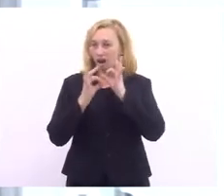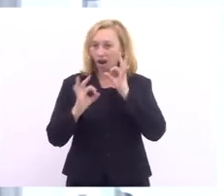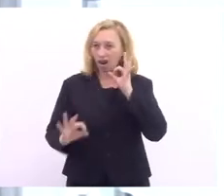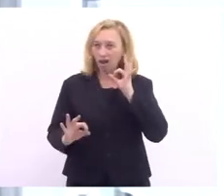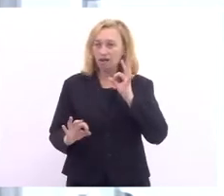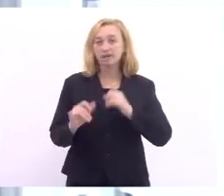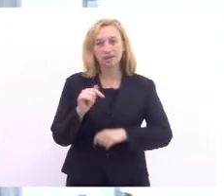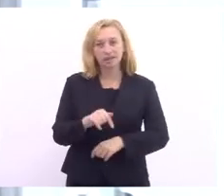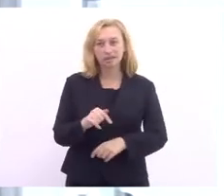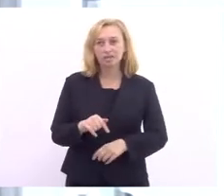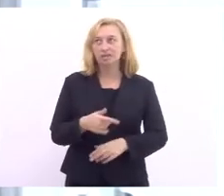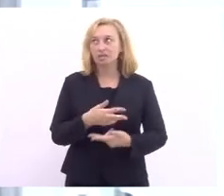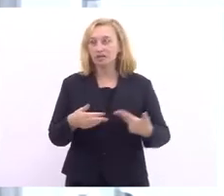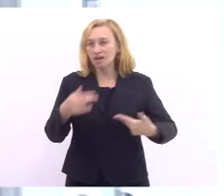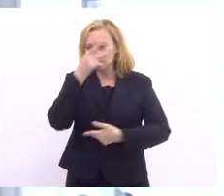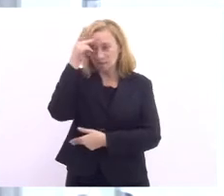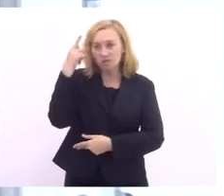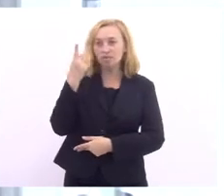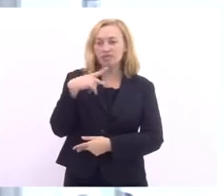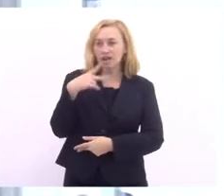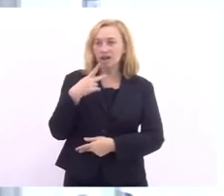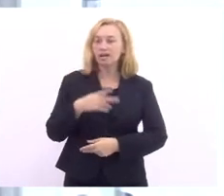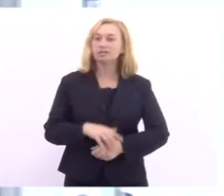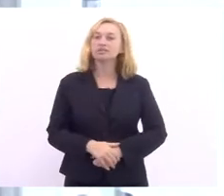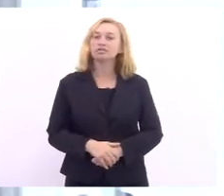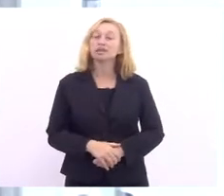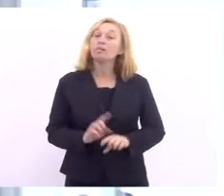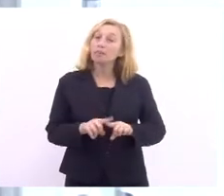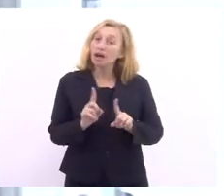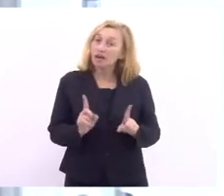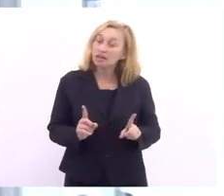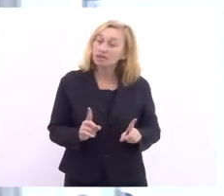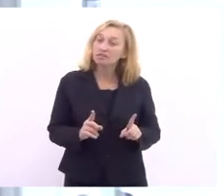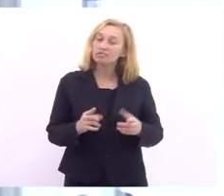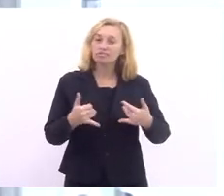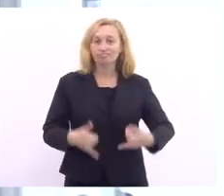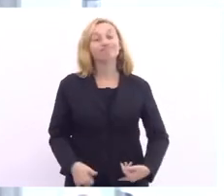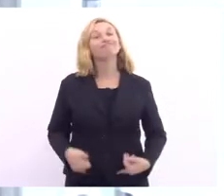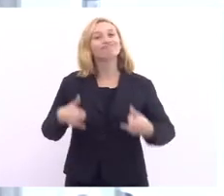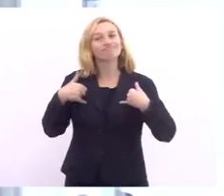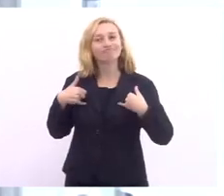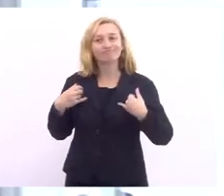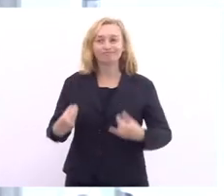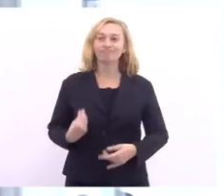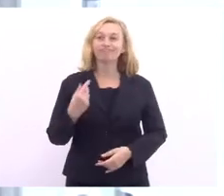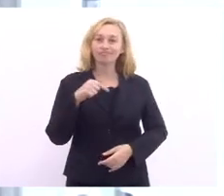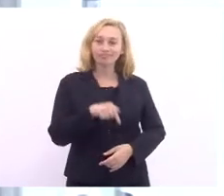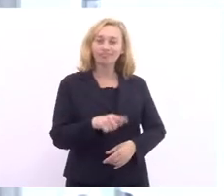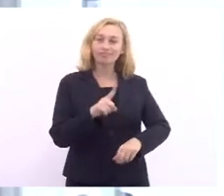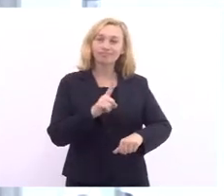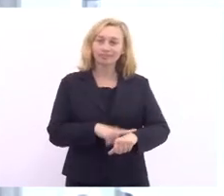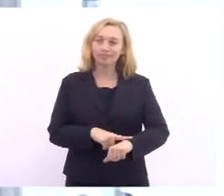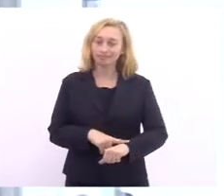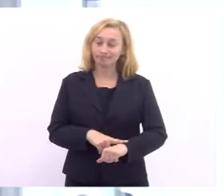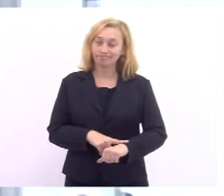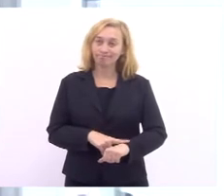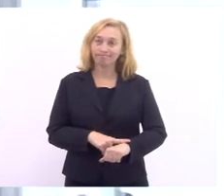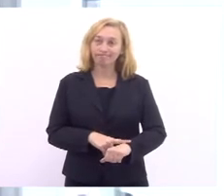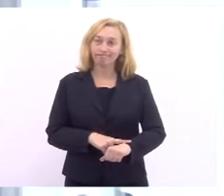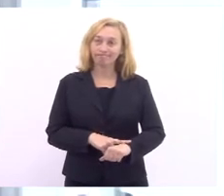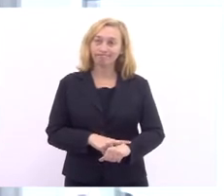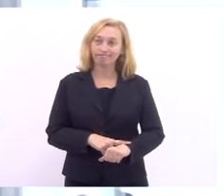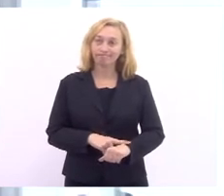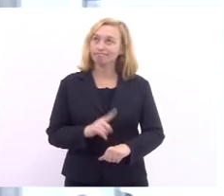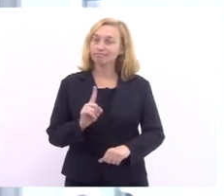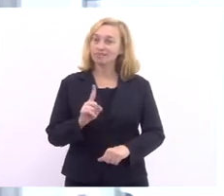aqui vidente mente né porque tem muitas pessoas para falar mas muito me honra tá aqui presente nesse momento né Não